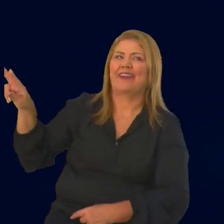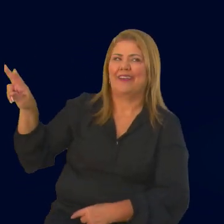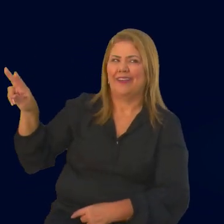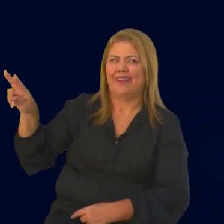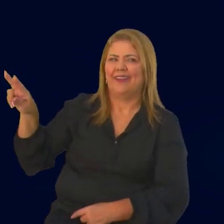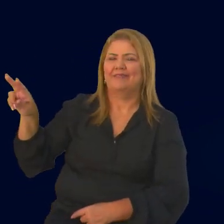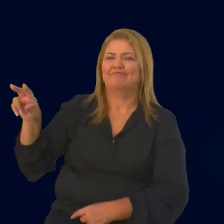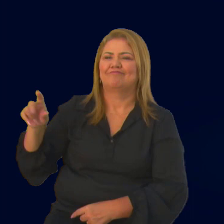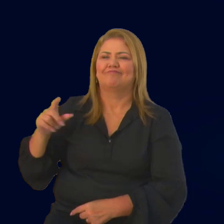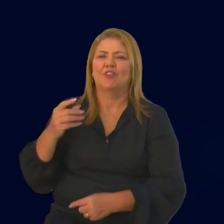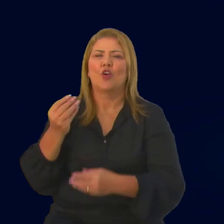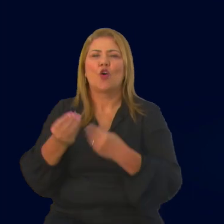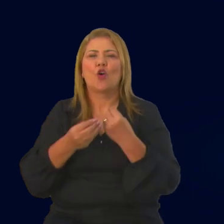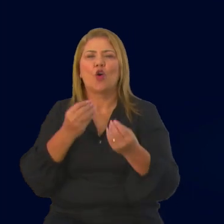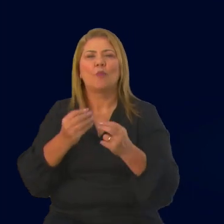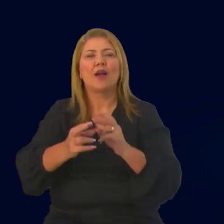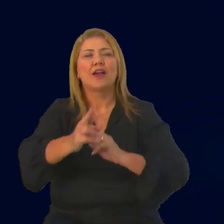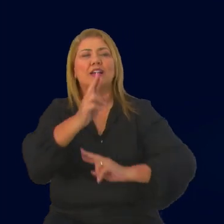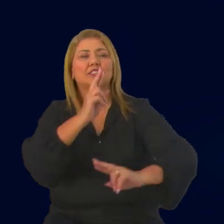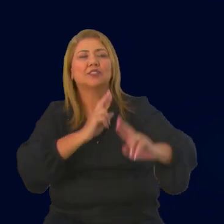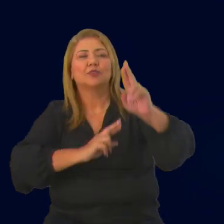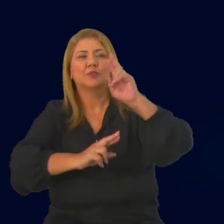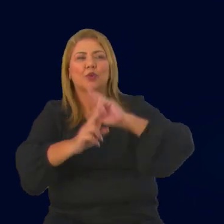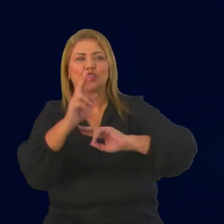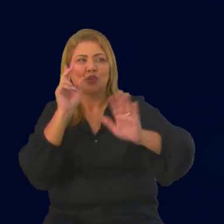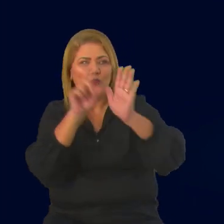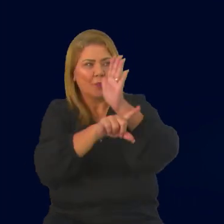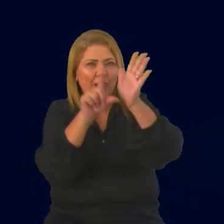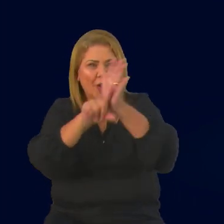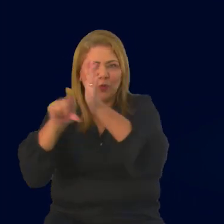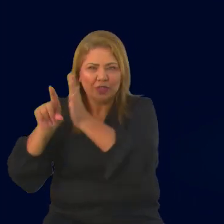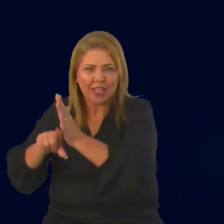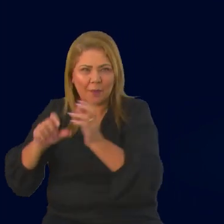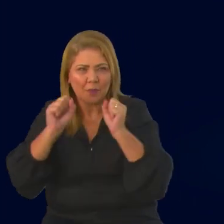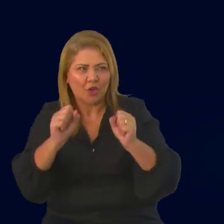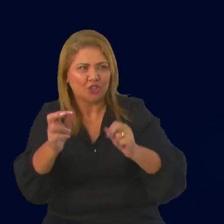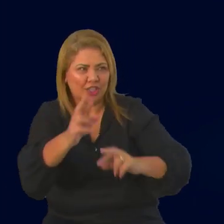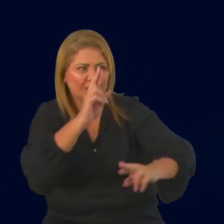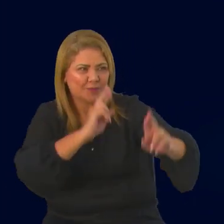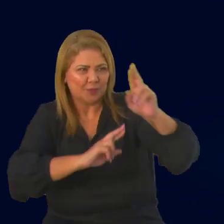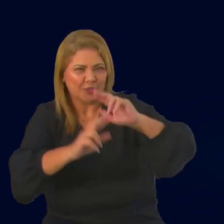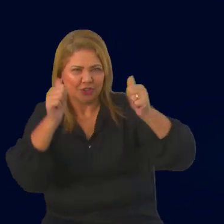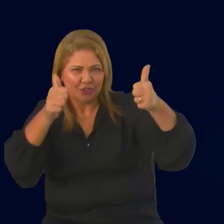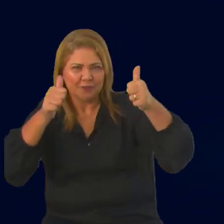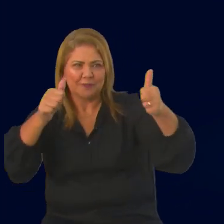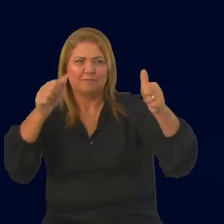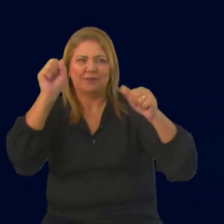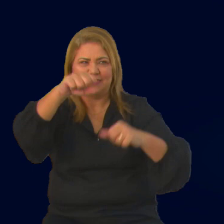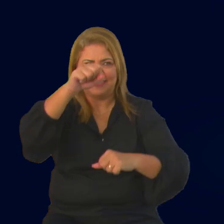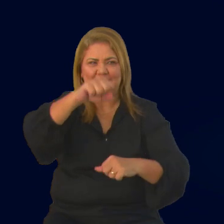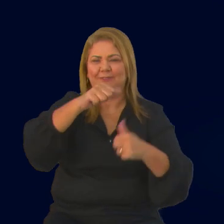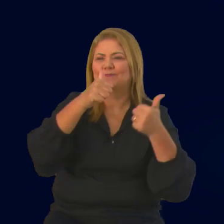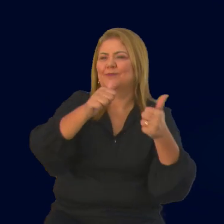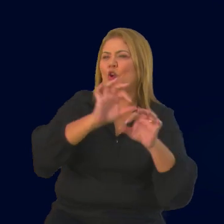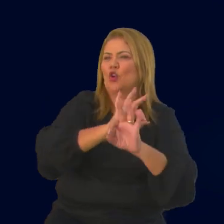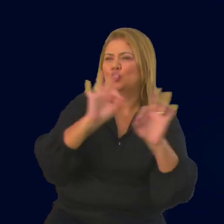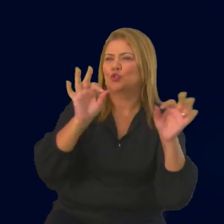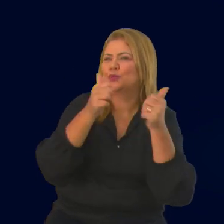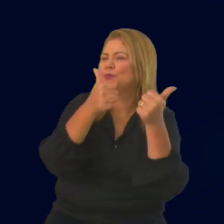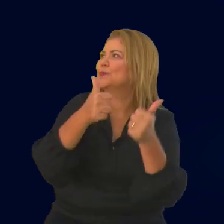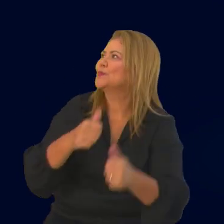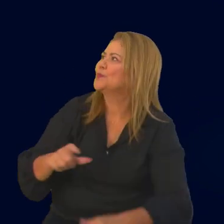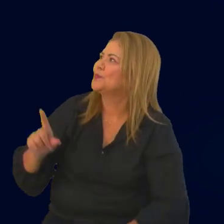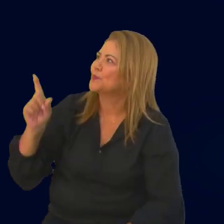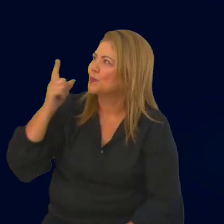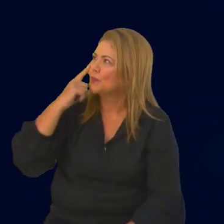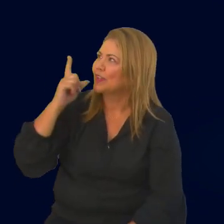respondendo algumas perguntas. Posso contar com a participação de vocês? Então, ótimo, obrigada.